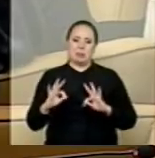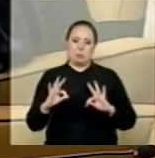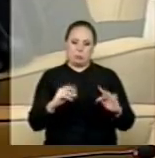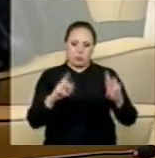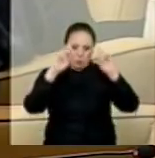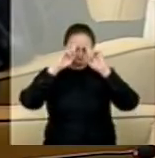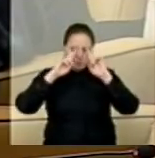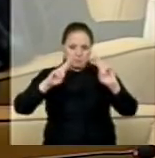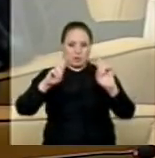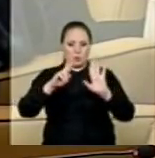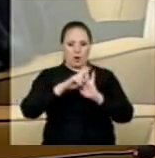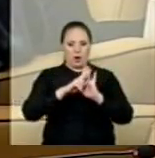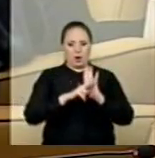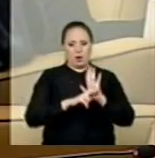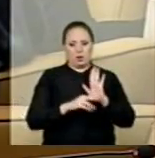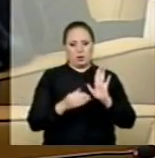regras estabelecidas.